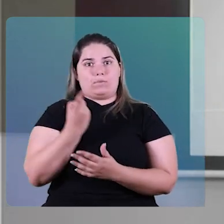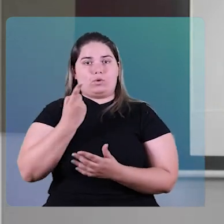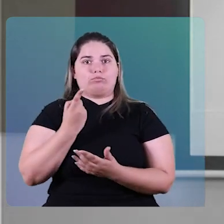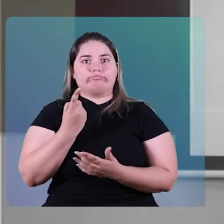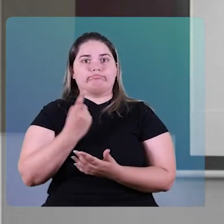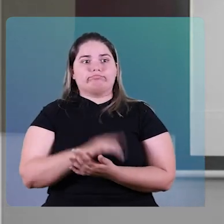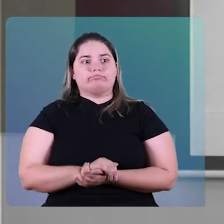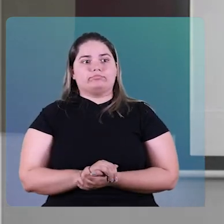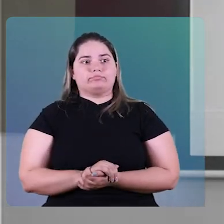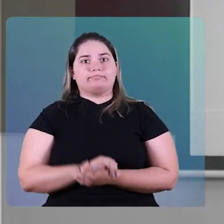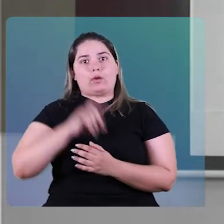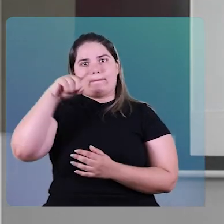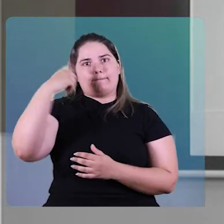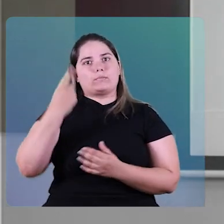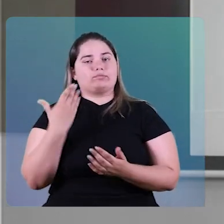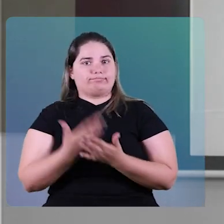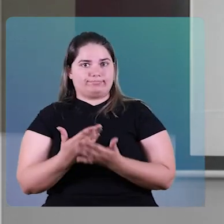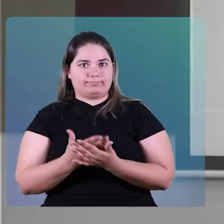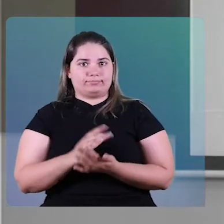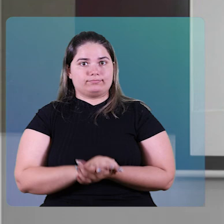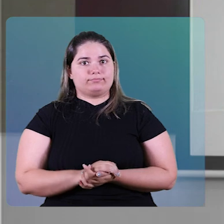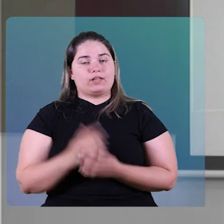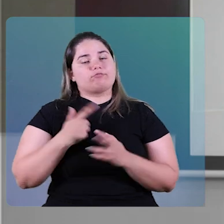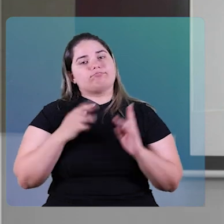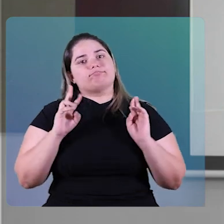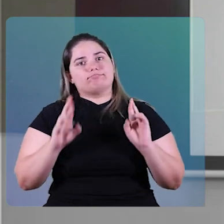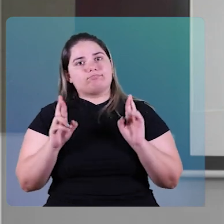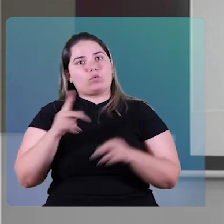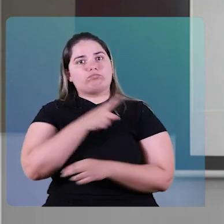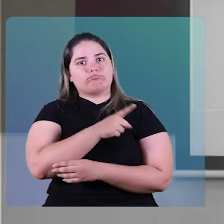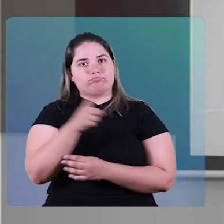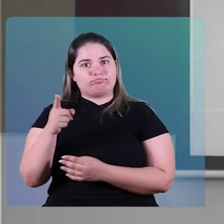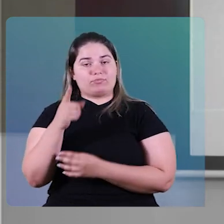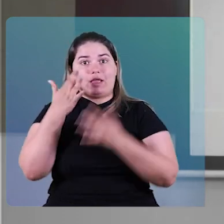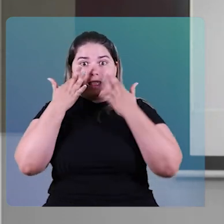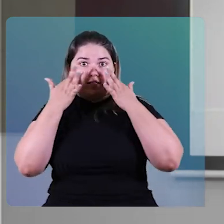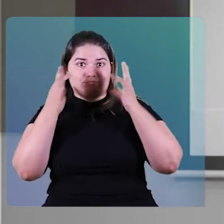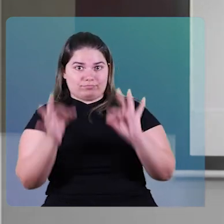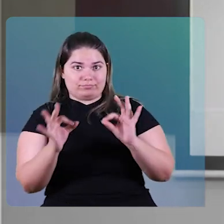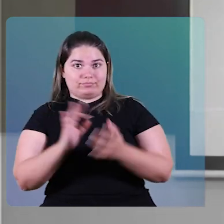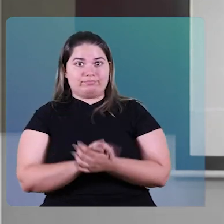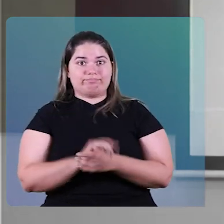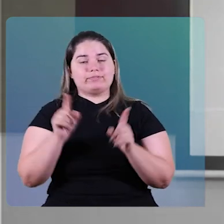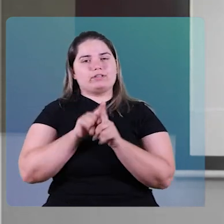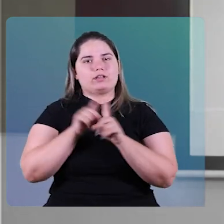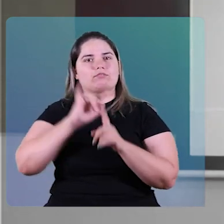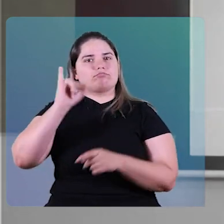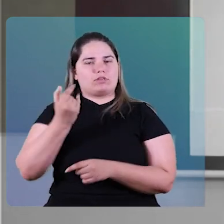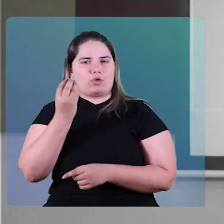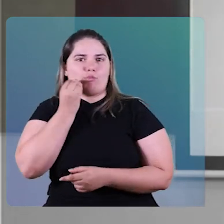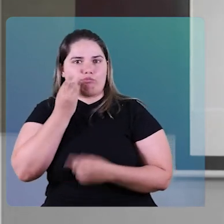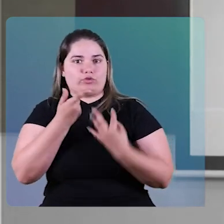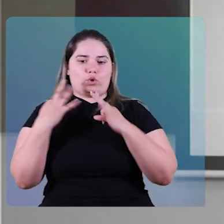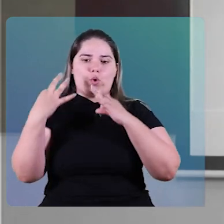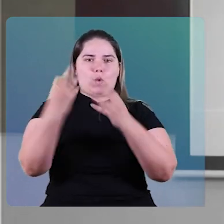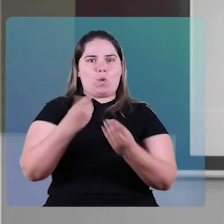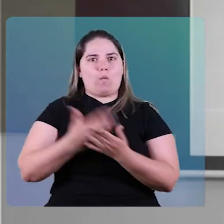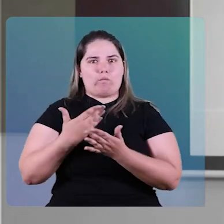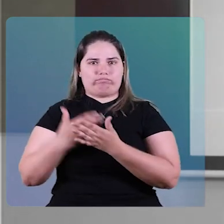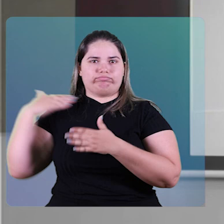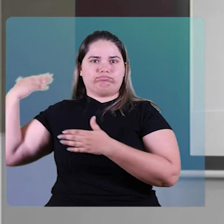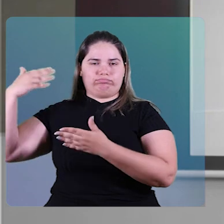nossa próxima aula, esperando que vocês estejam atentos e tenham aproveitado